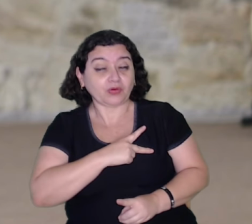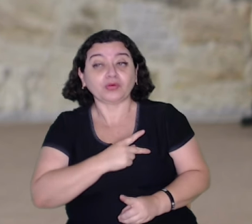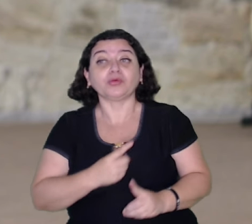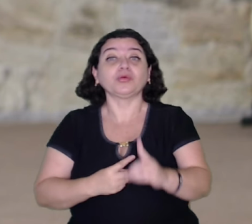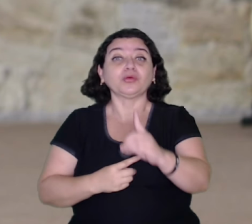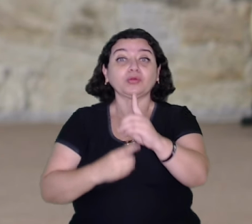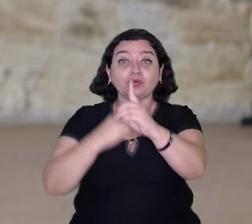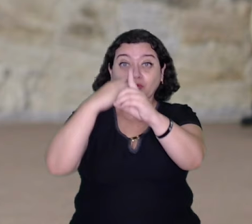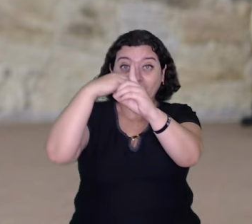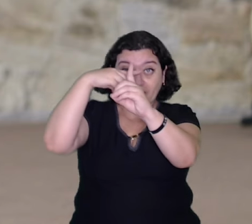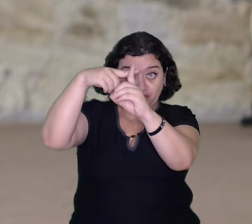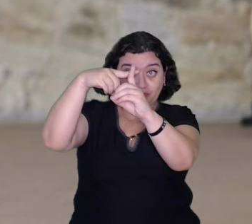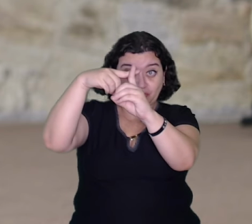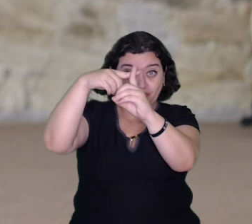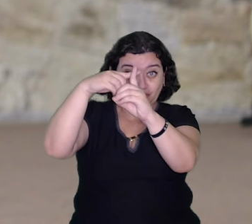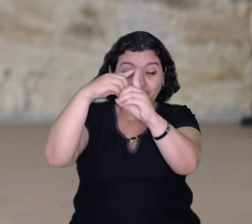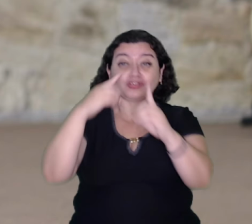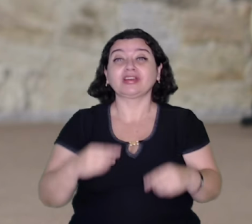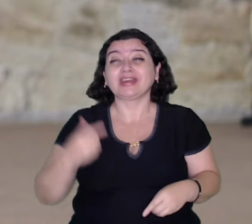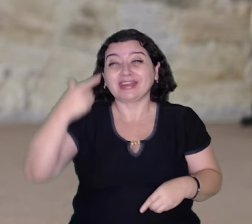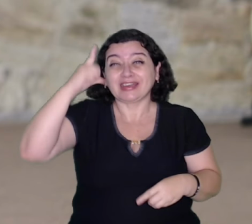Antes de tudo, ore.